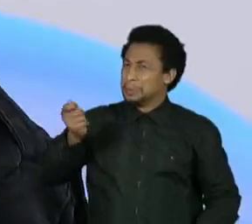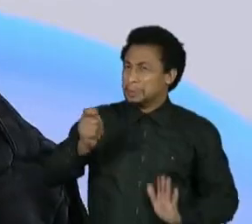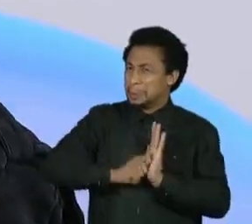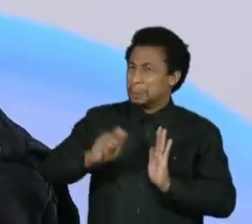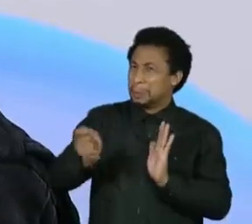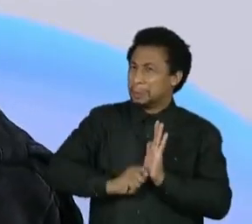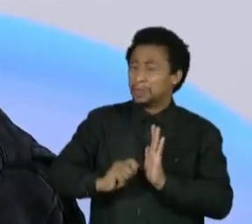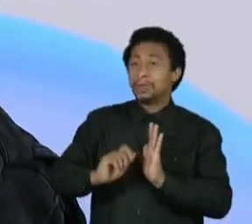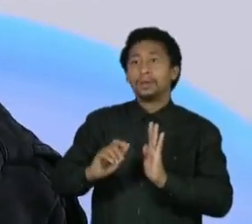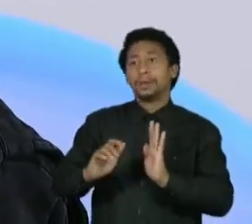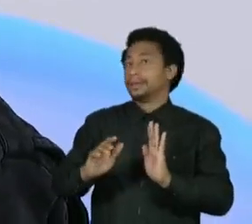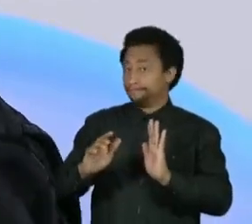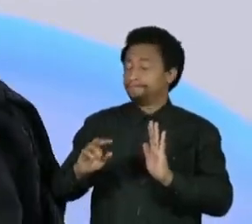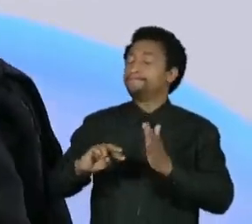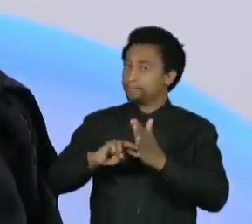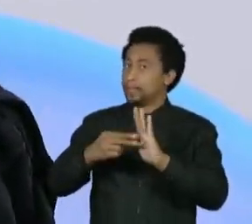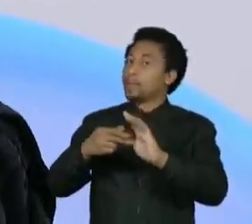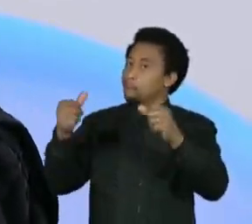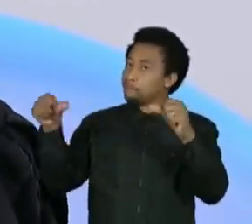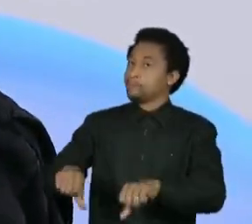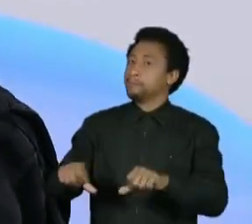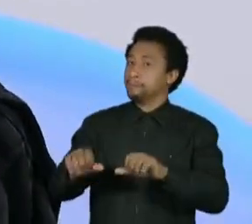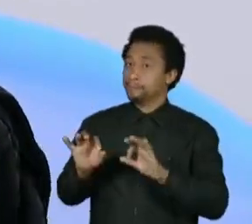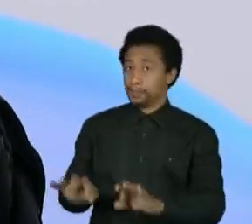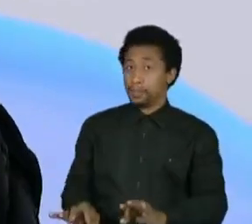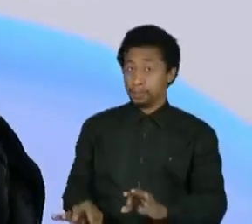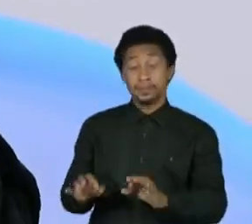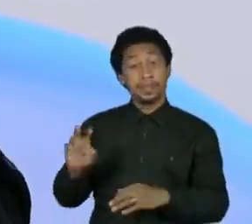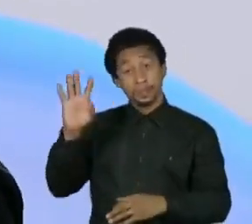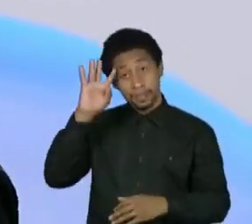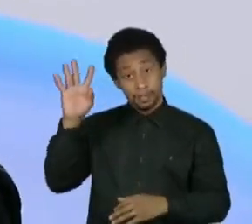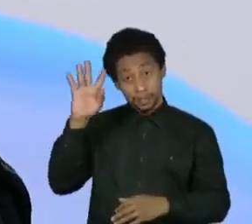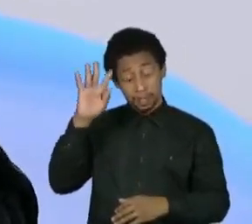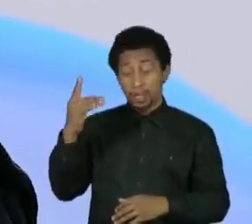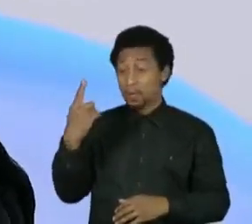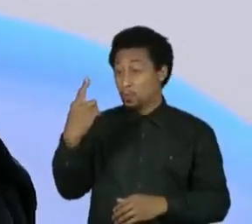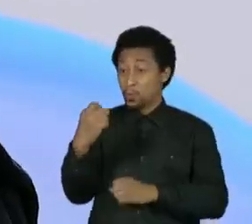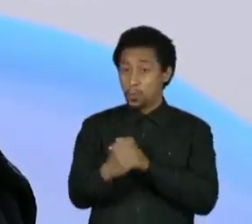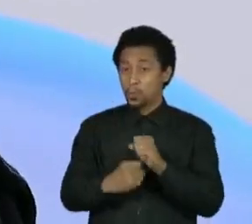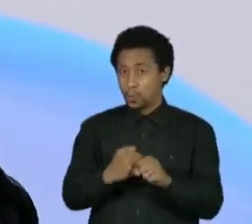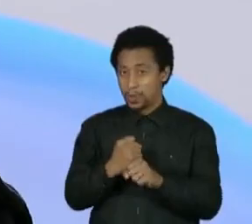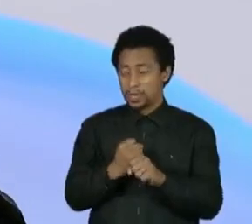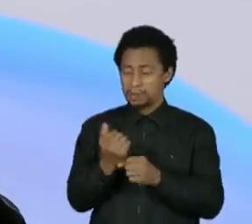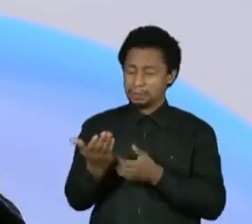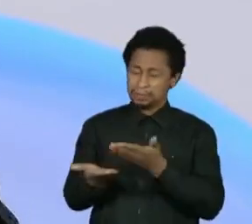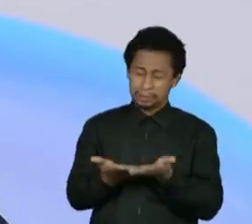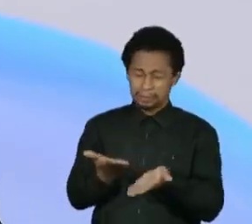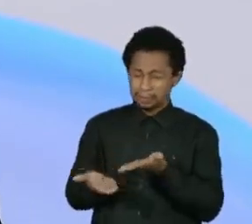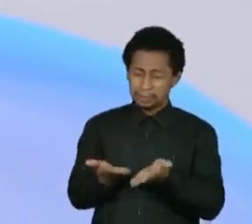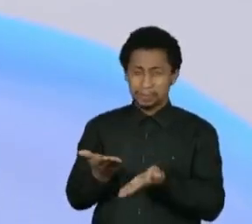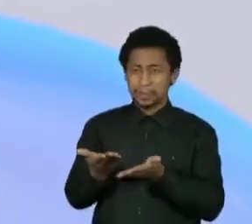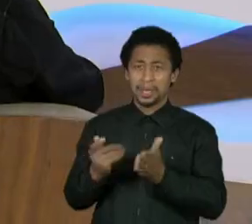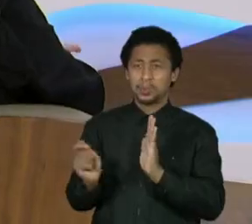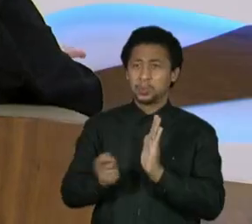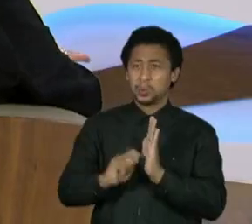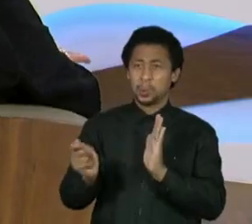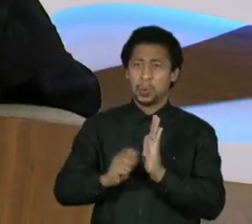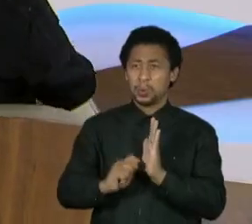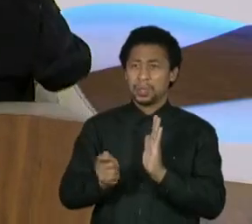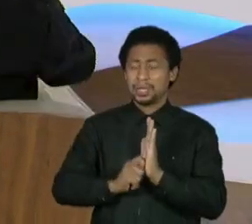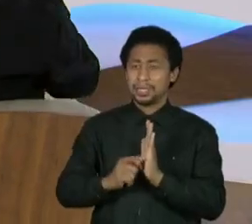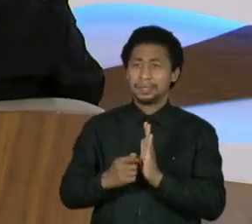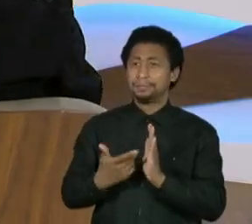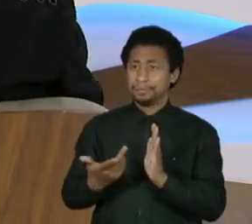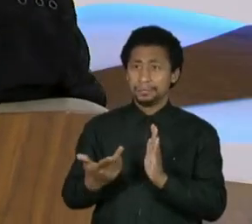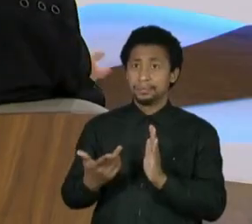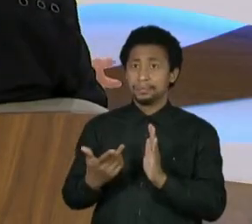por exemplo eu fiz um ano tá eu tive meu a droga era um problema mais fácil de ser resolvido